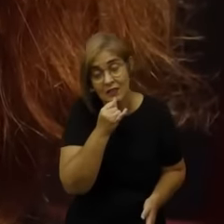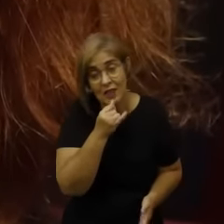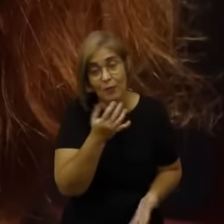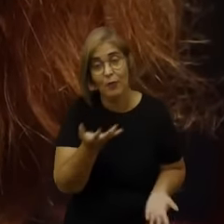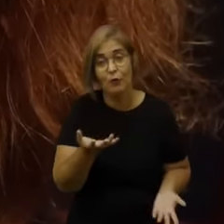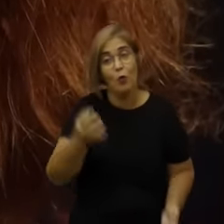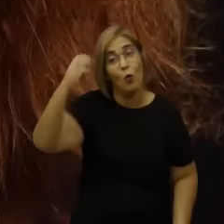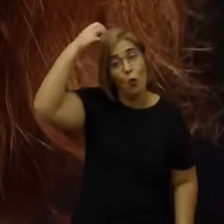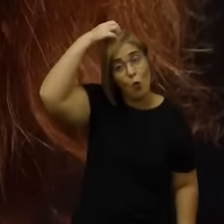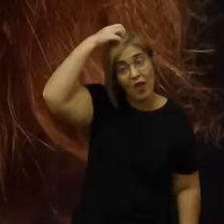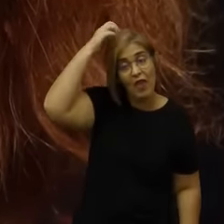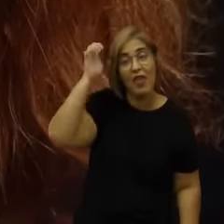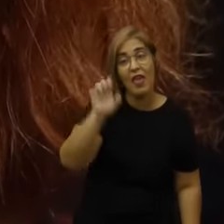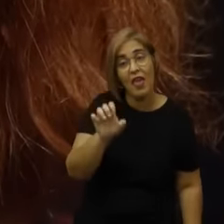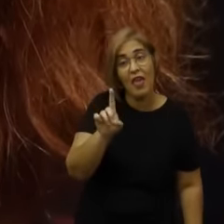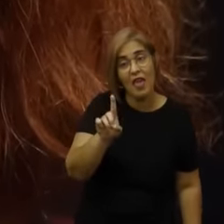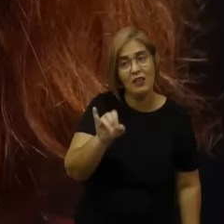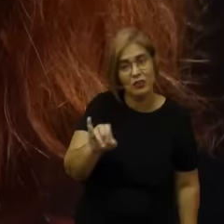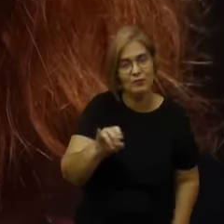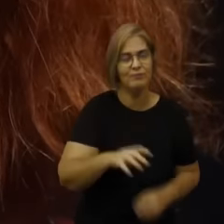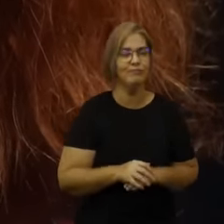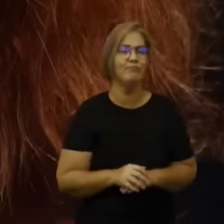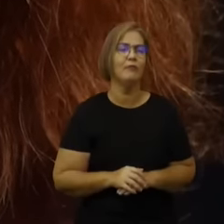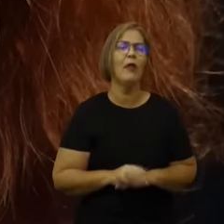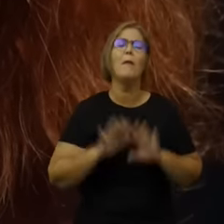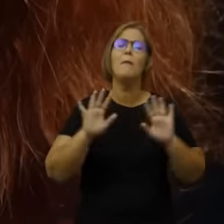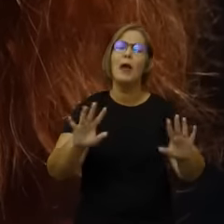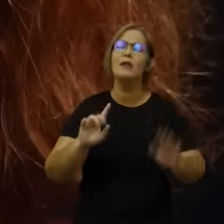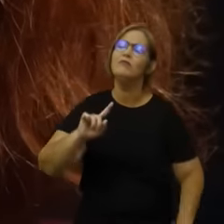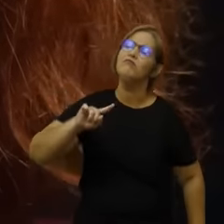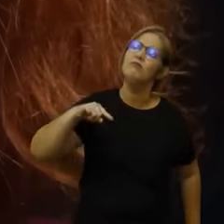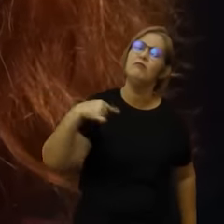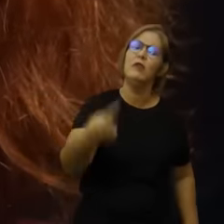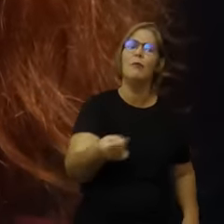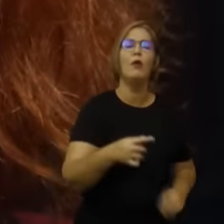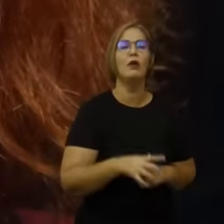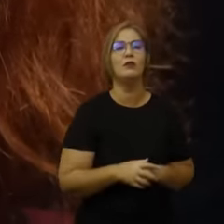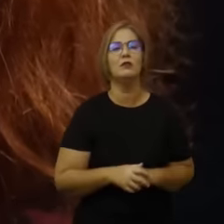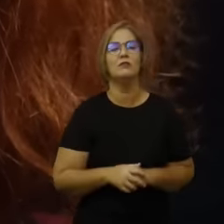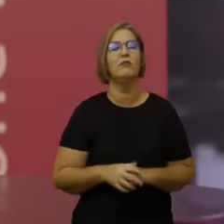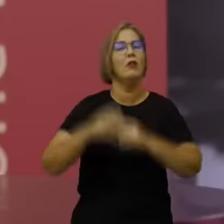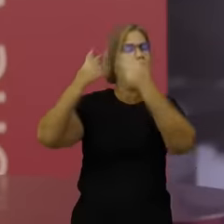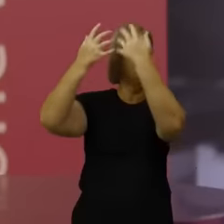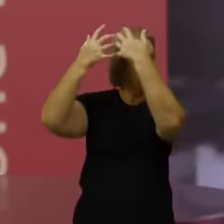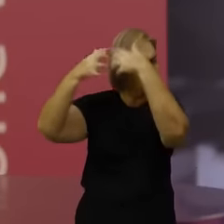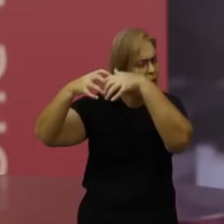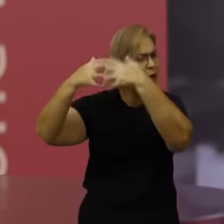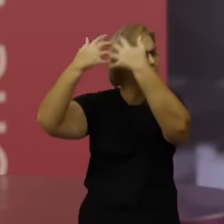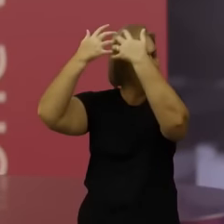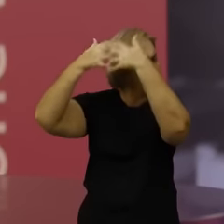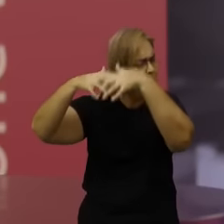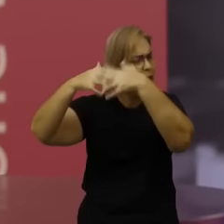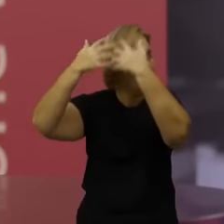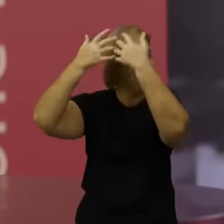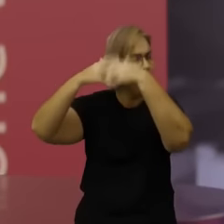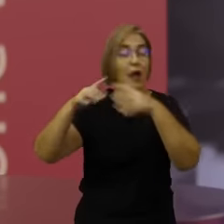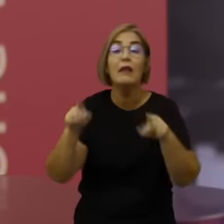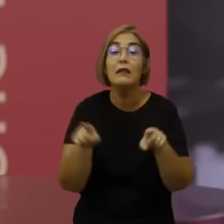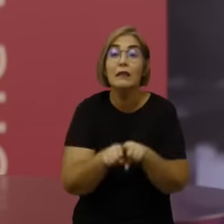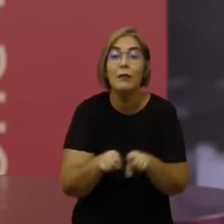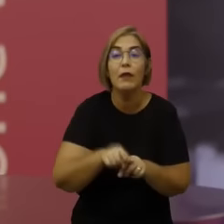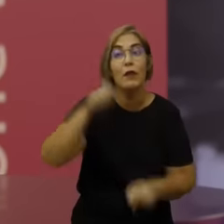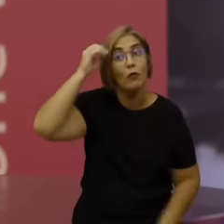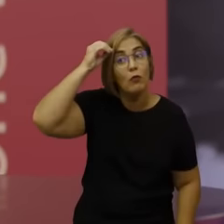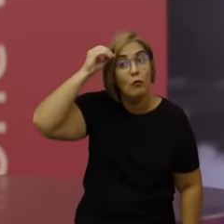Édo. Mas depois abre-se a possibilidade de que o exercício da reflexão, o exercício da sabedoria,